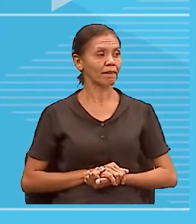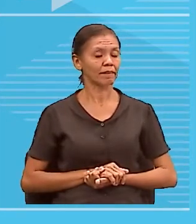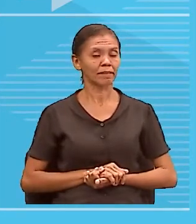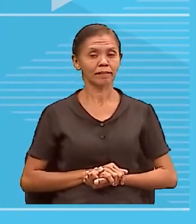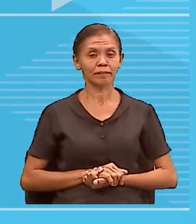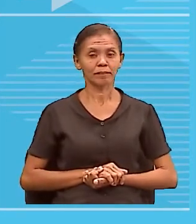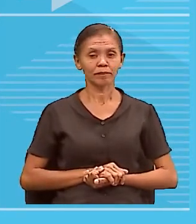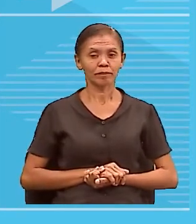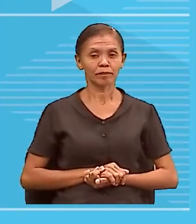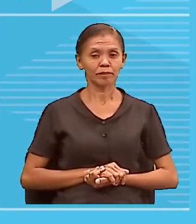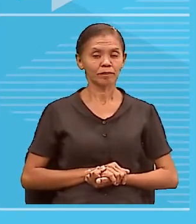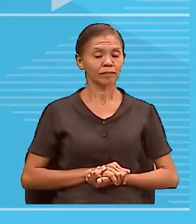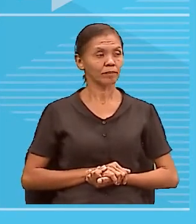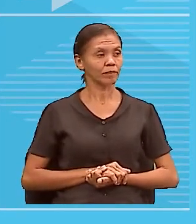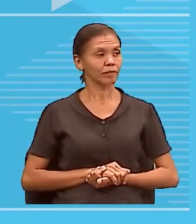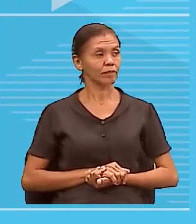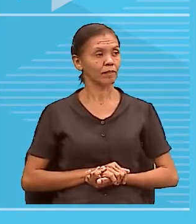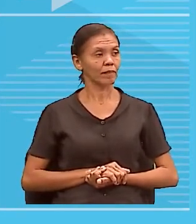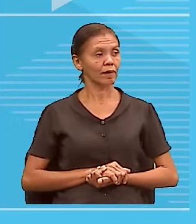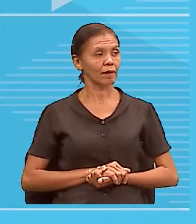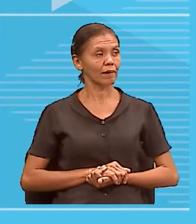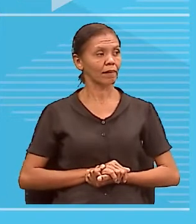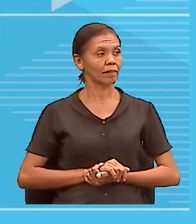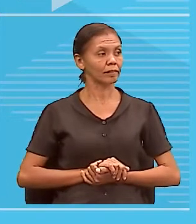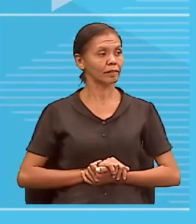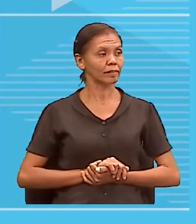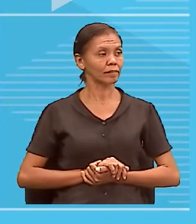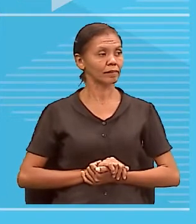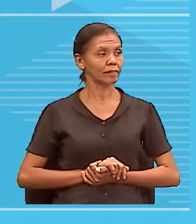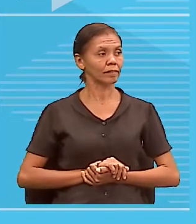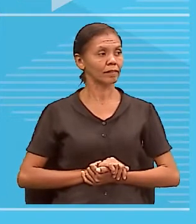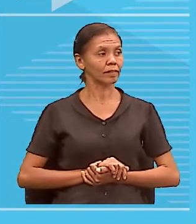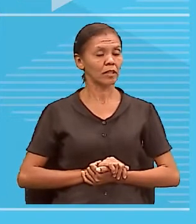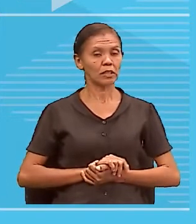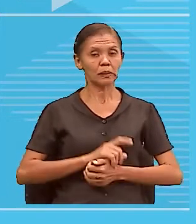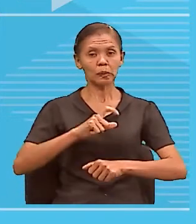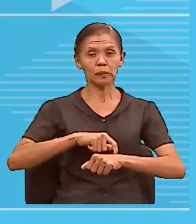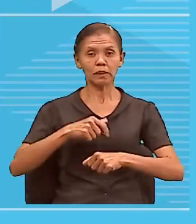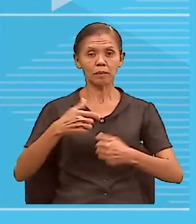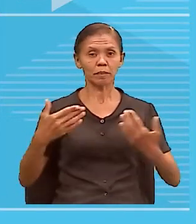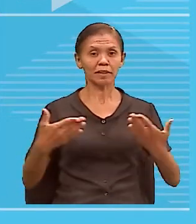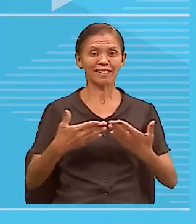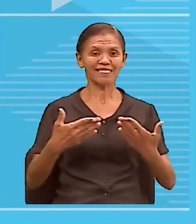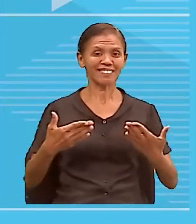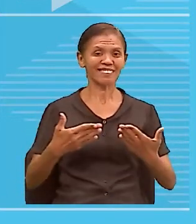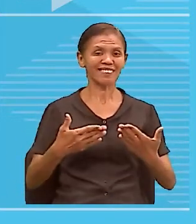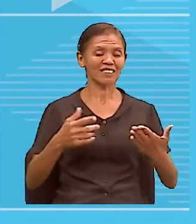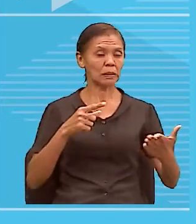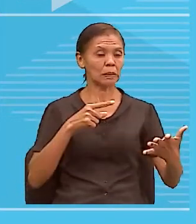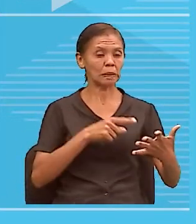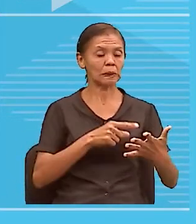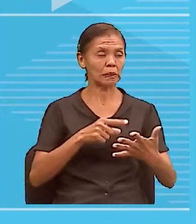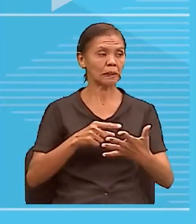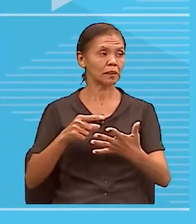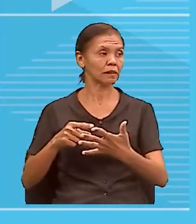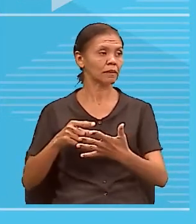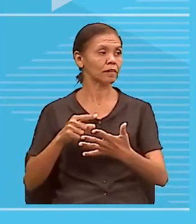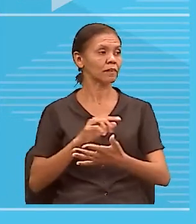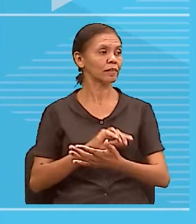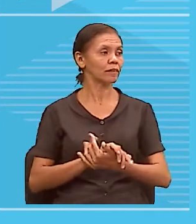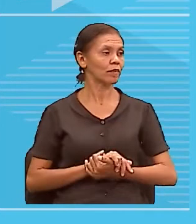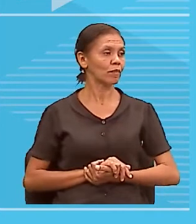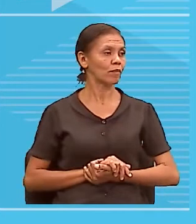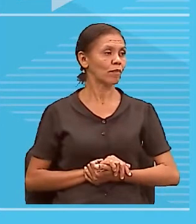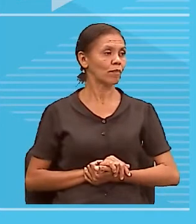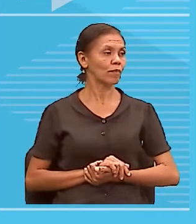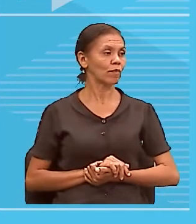a forma do verbo Vendo presente do indicativo arreglo a regras tira o s e junto ao ter arreglarte